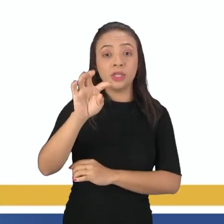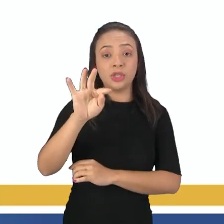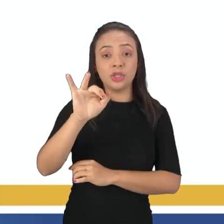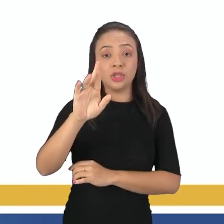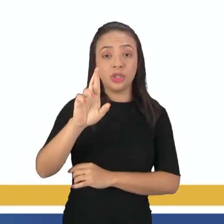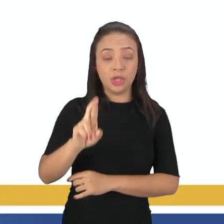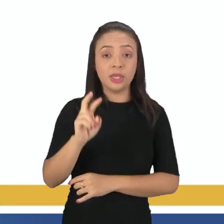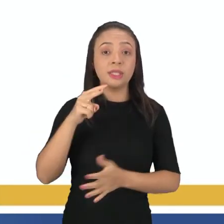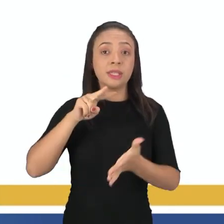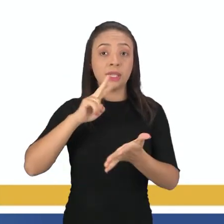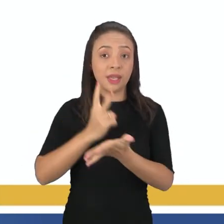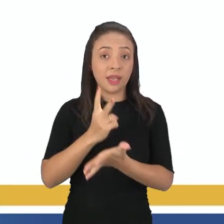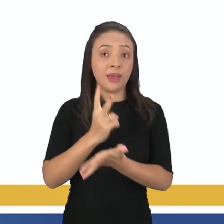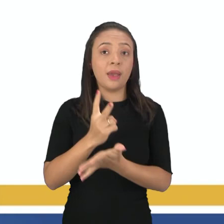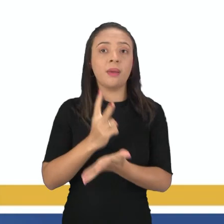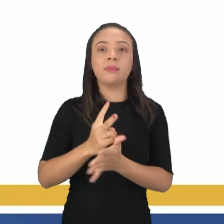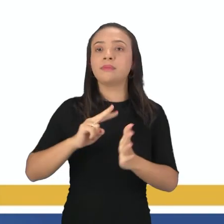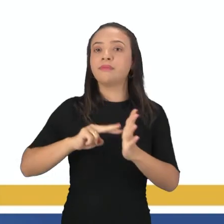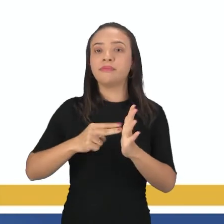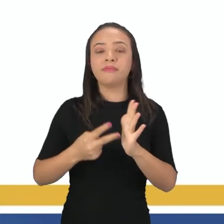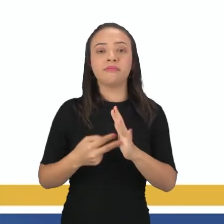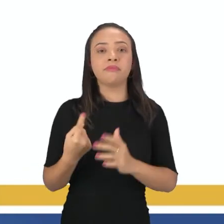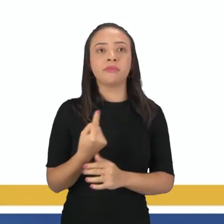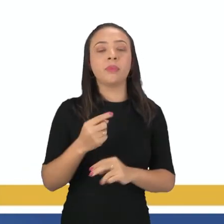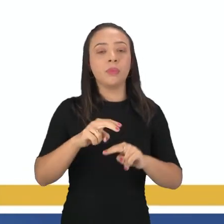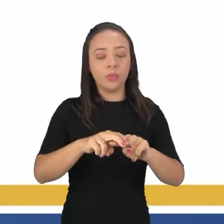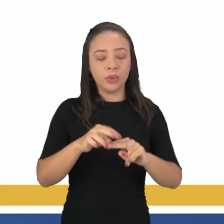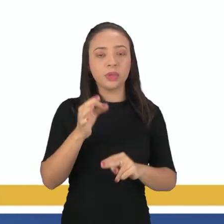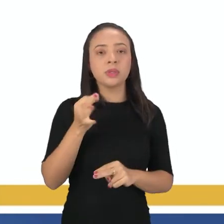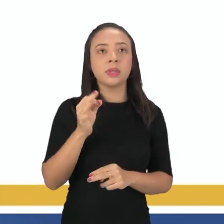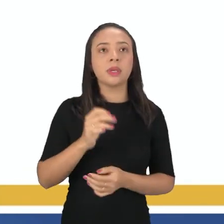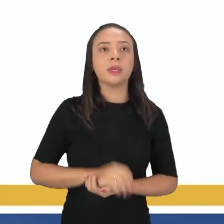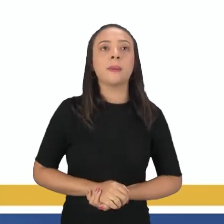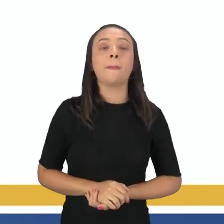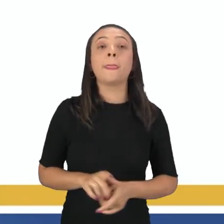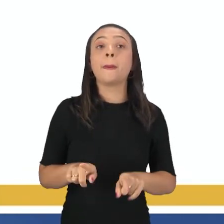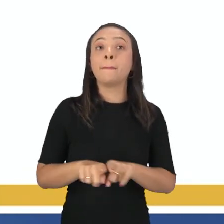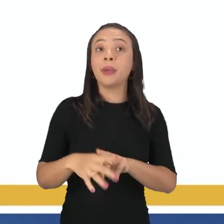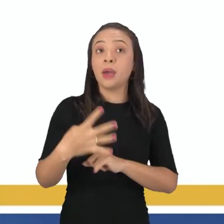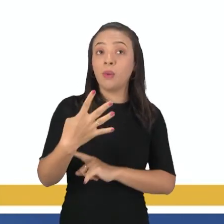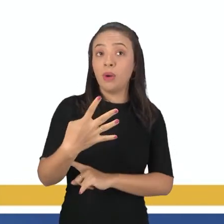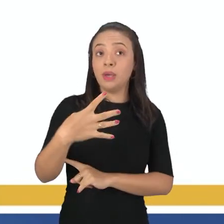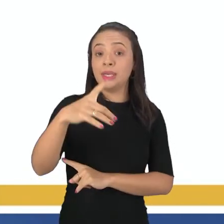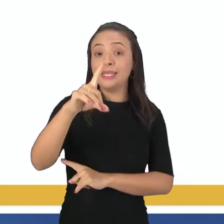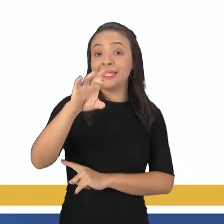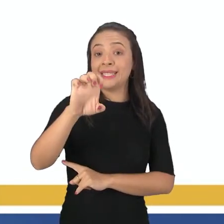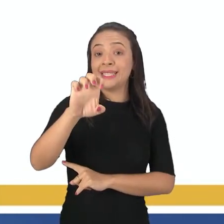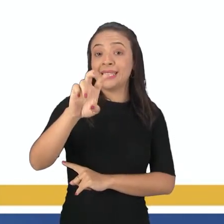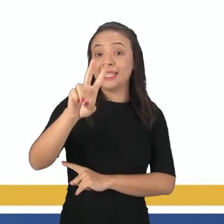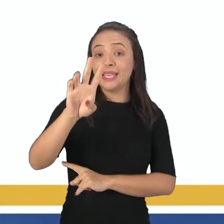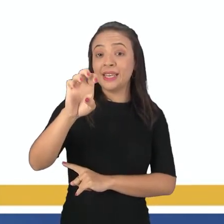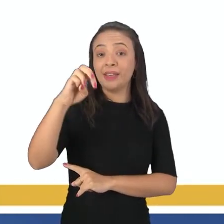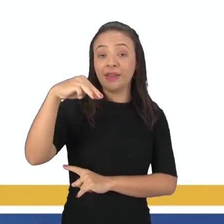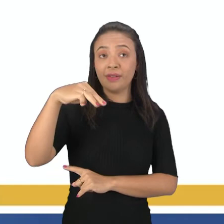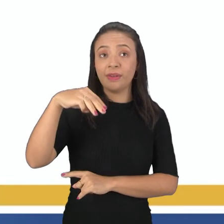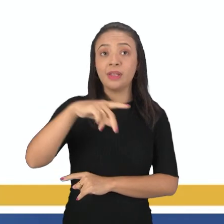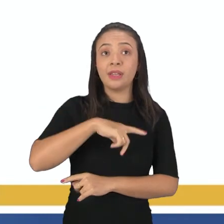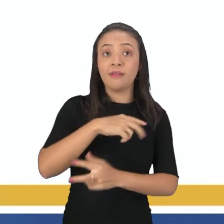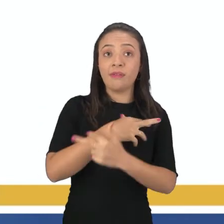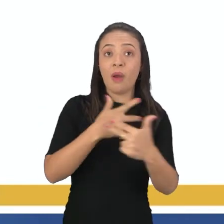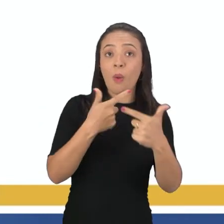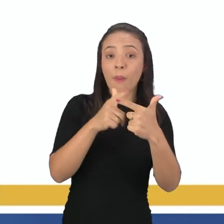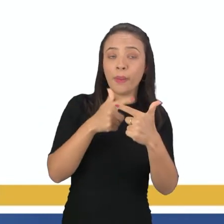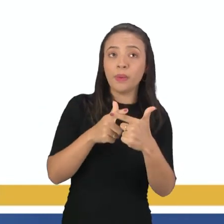no singular. Então, a primeira está correta. E a 4, devem existir muitos problemas